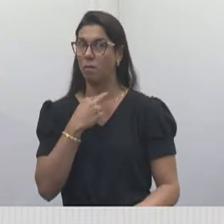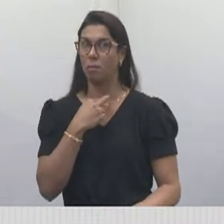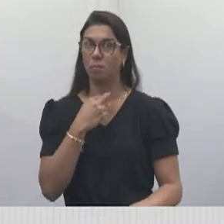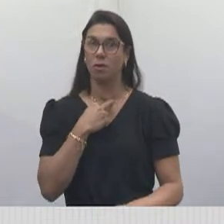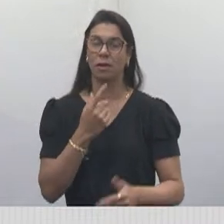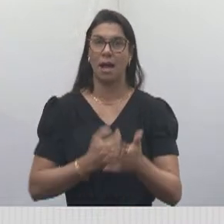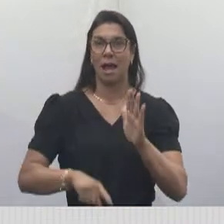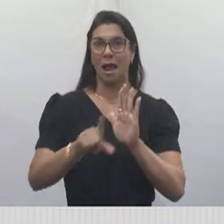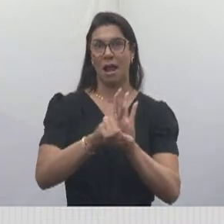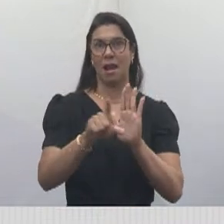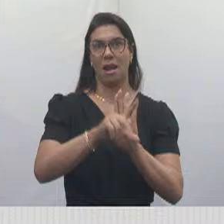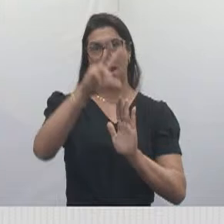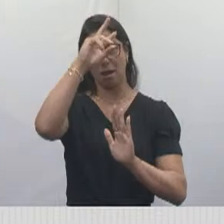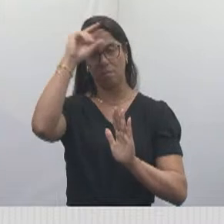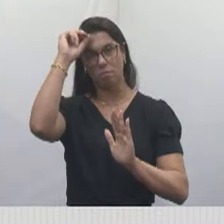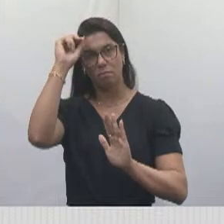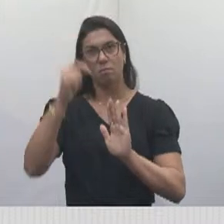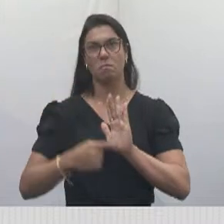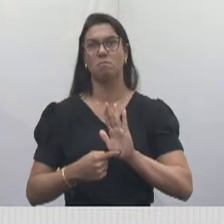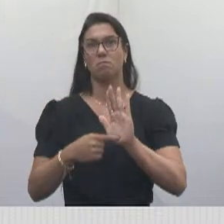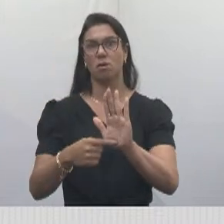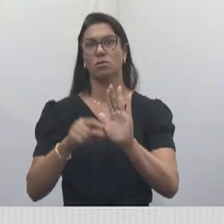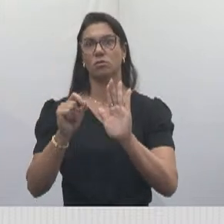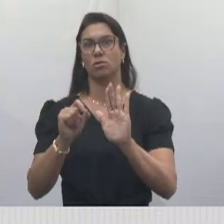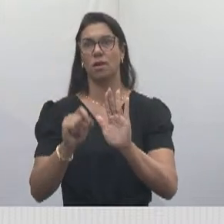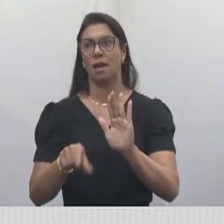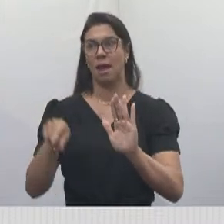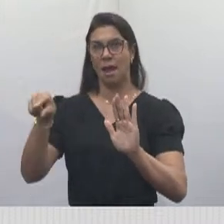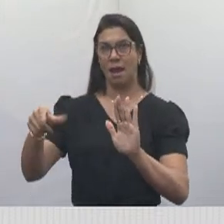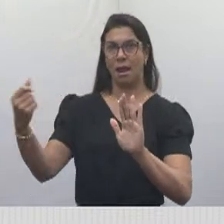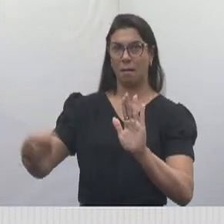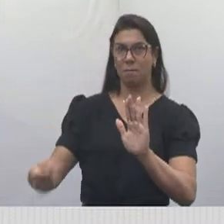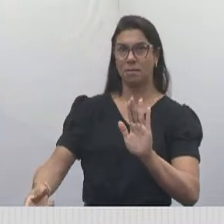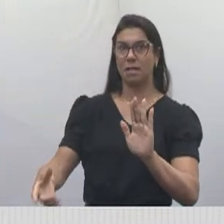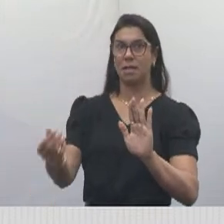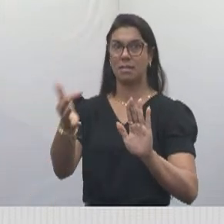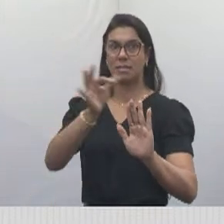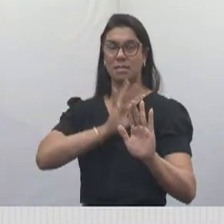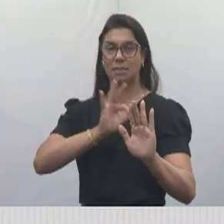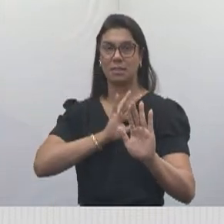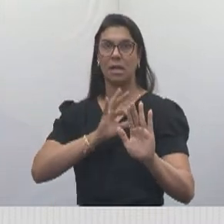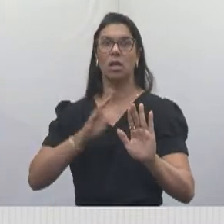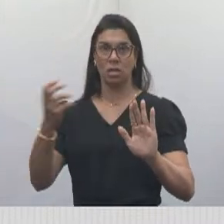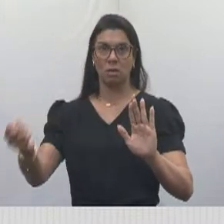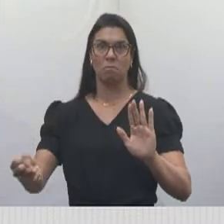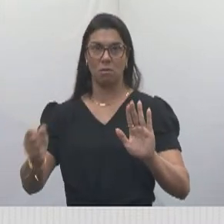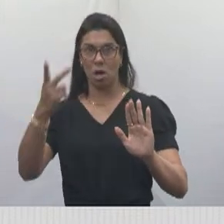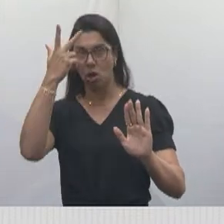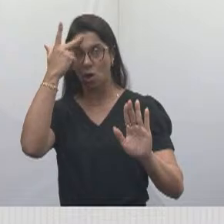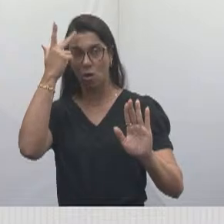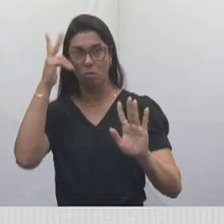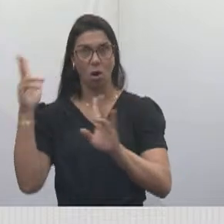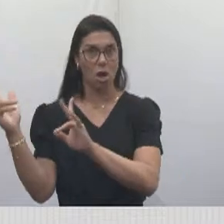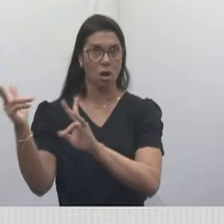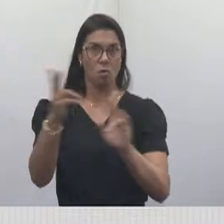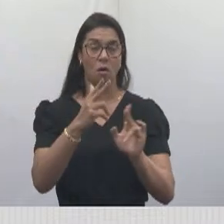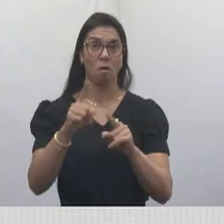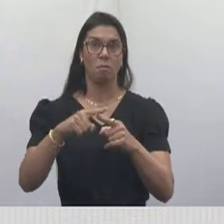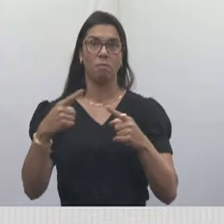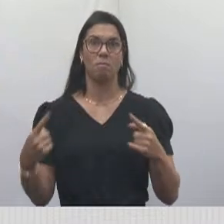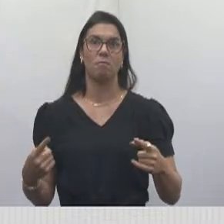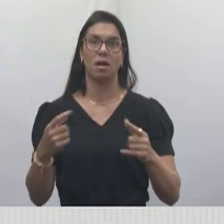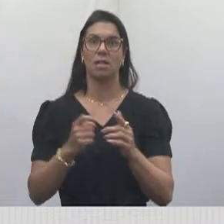que o servidor, seja comissionado ou seja efetivo, que vai para uma comissão de licitação, independente da